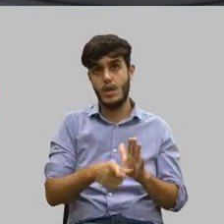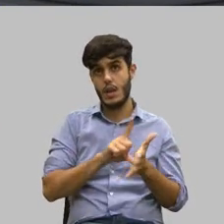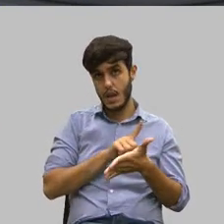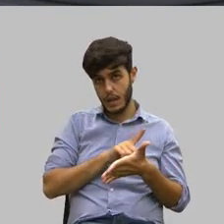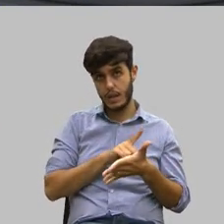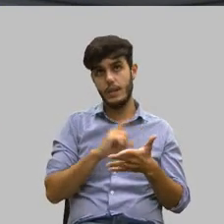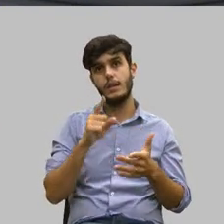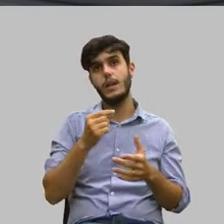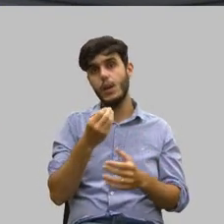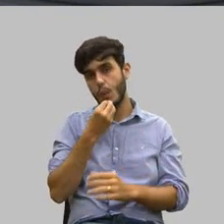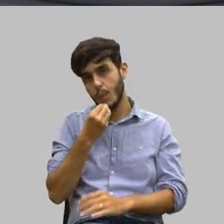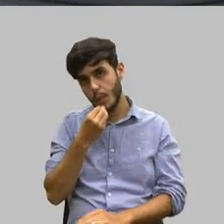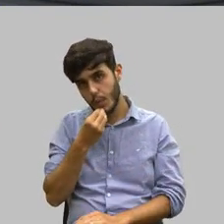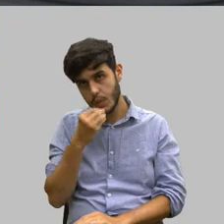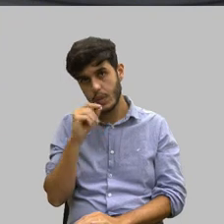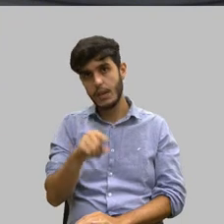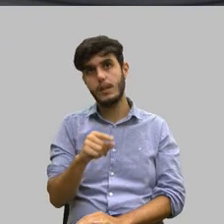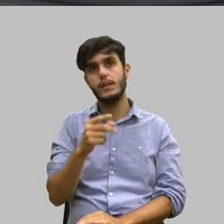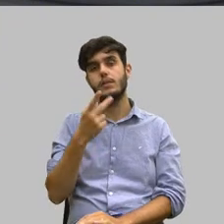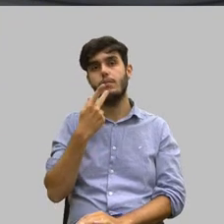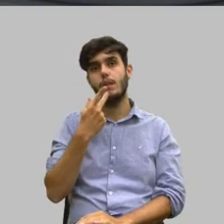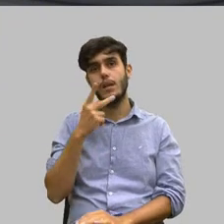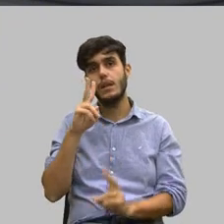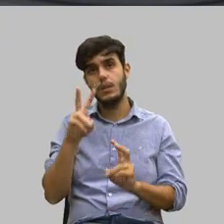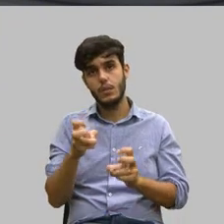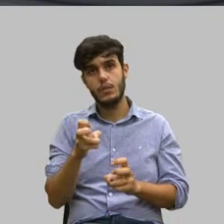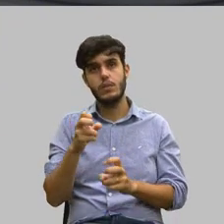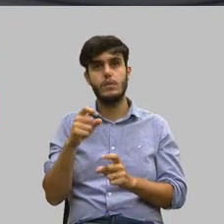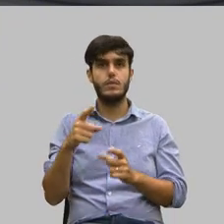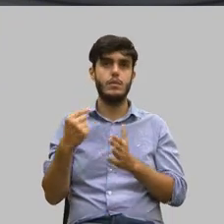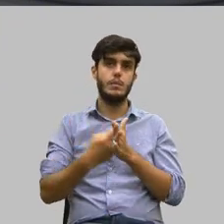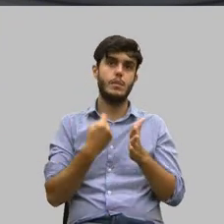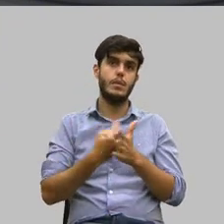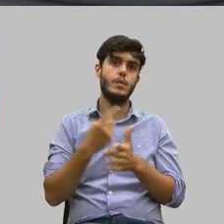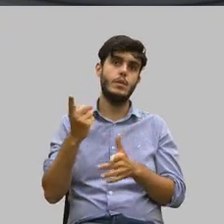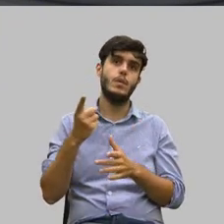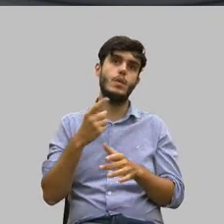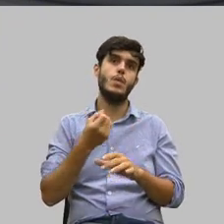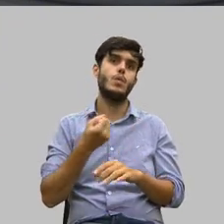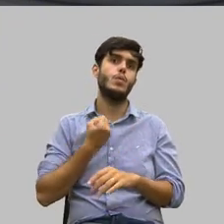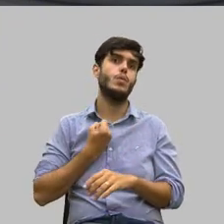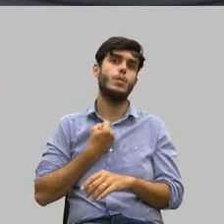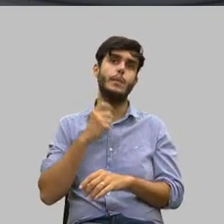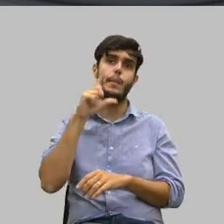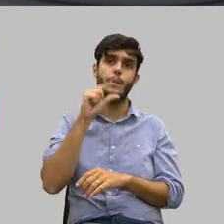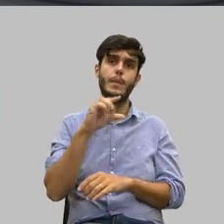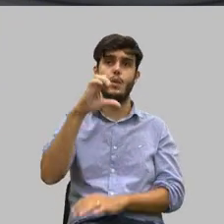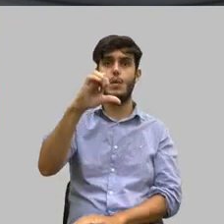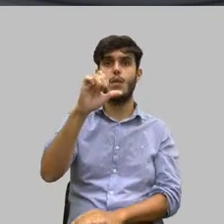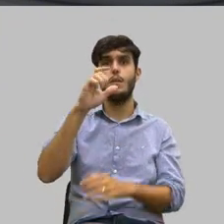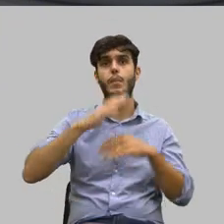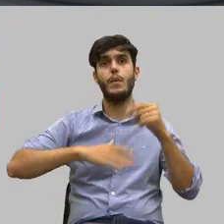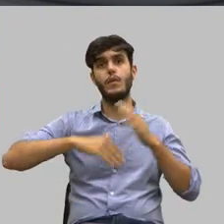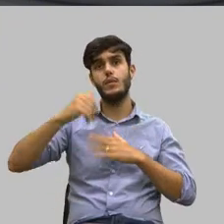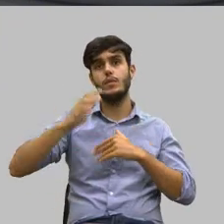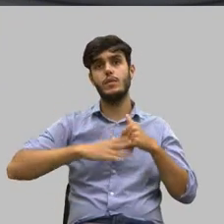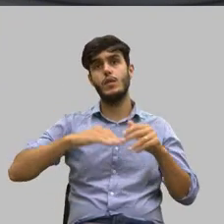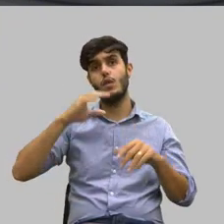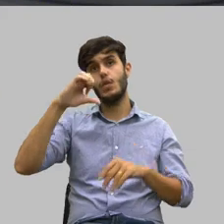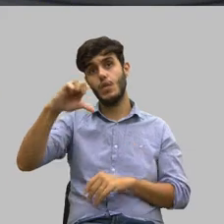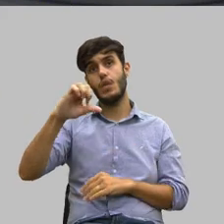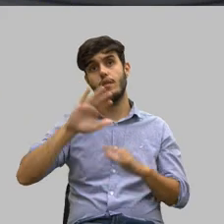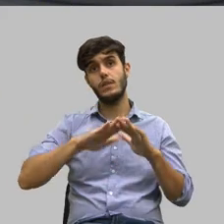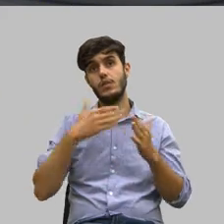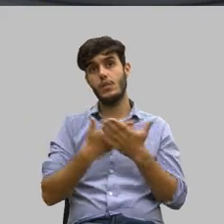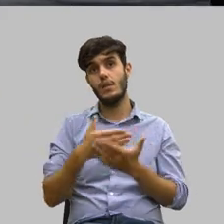questão de oportunidade quando eu fui consultar e o número de profissionais são mínimos hoje nós apenas nove são nove escolas no estado